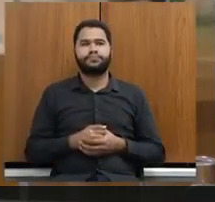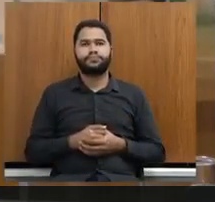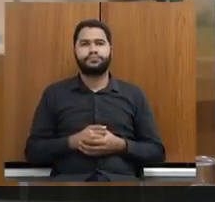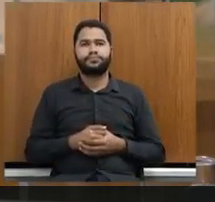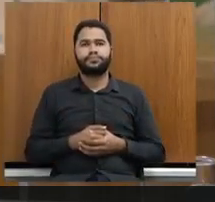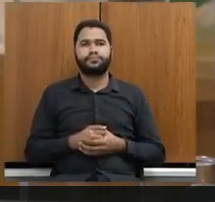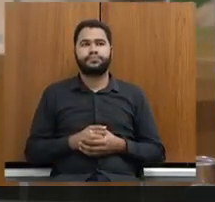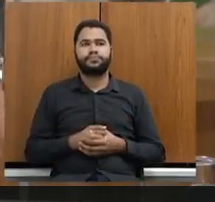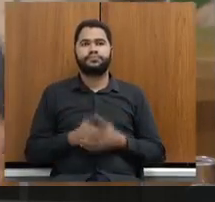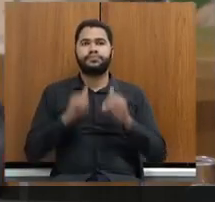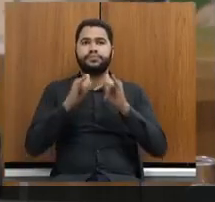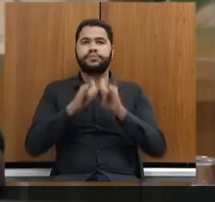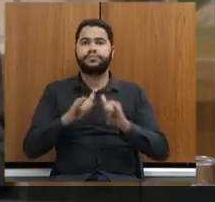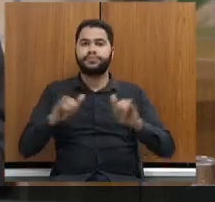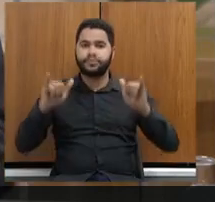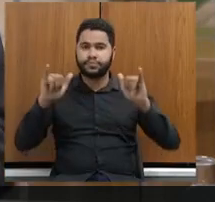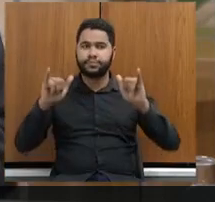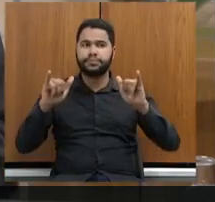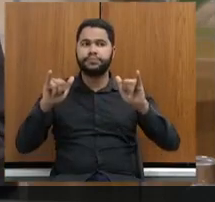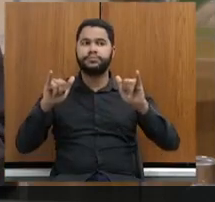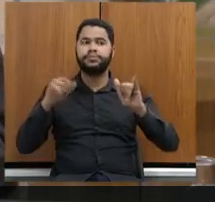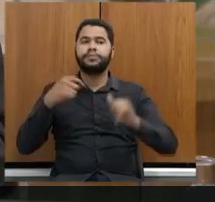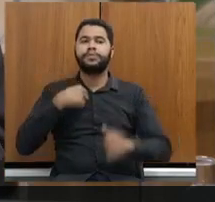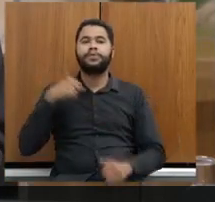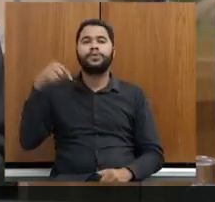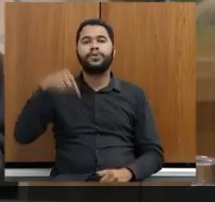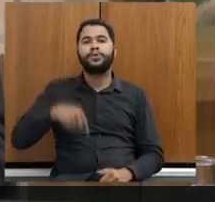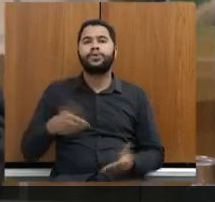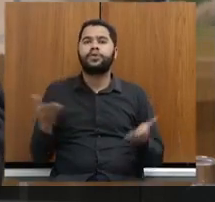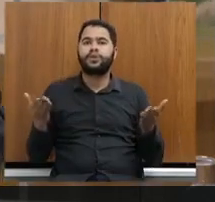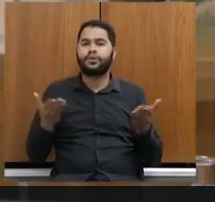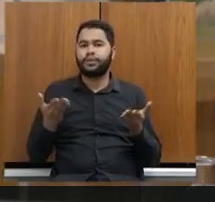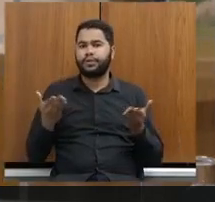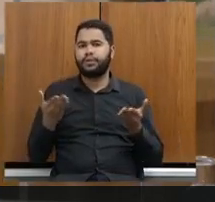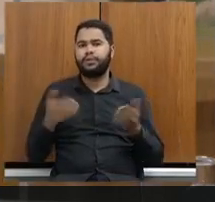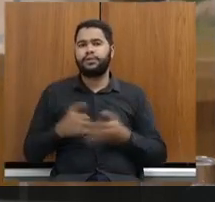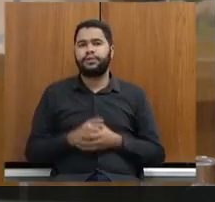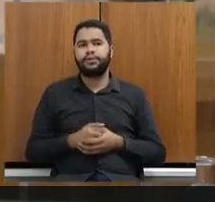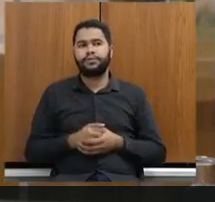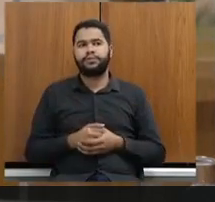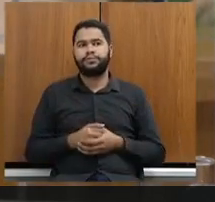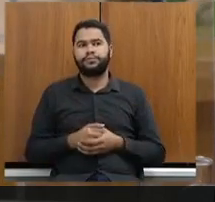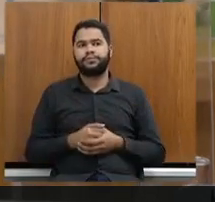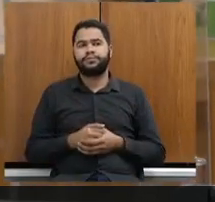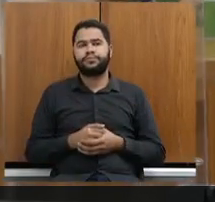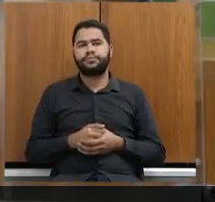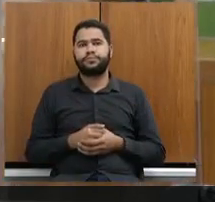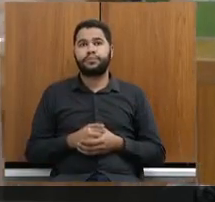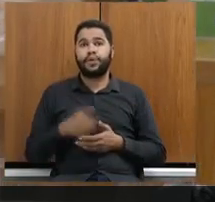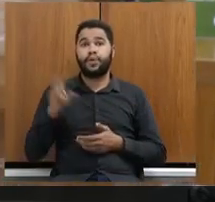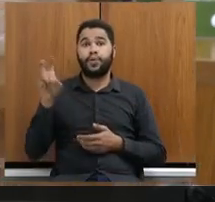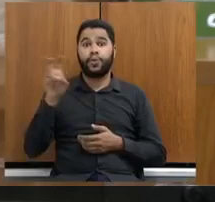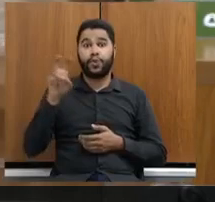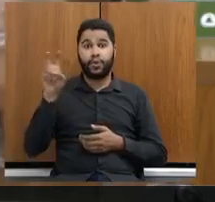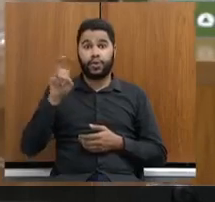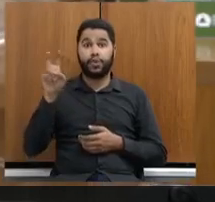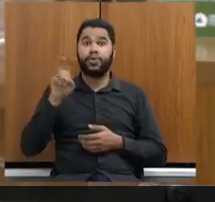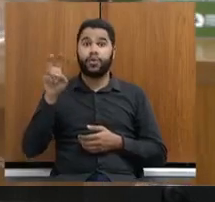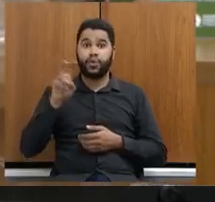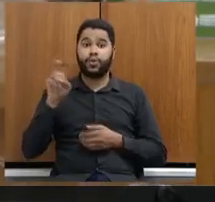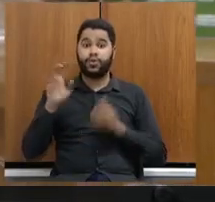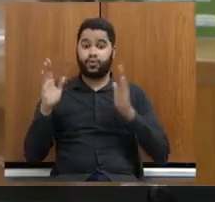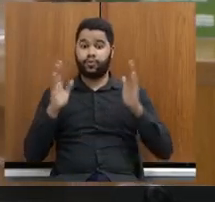e dizer o secretário que eu estou na sua casa já eo quinto mandato primeiro